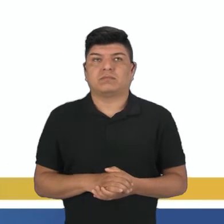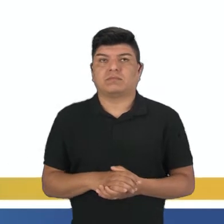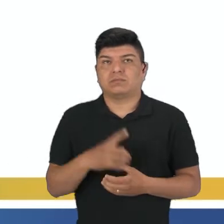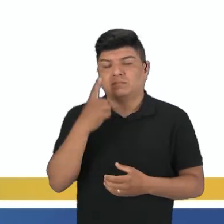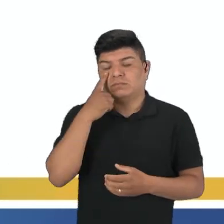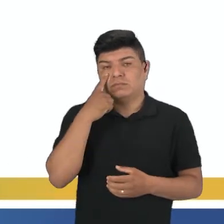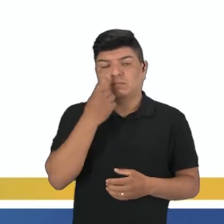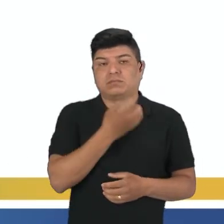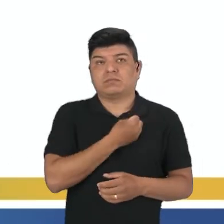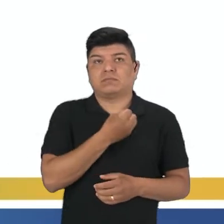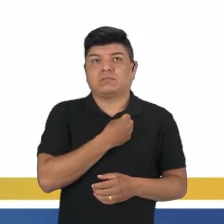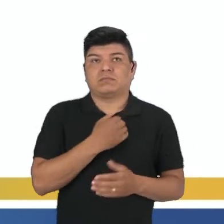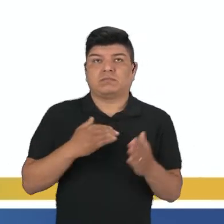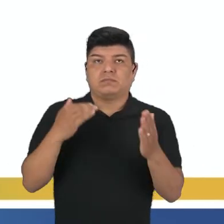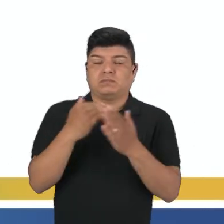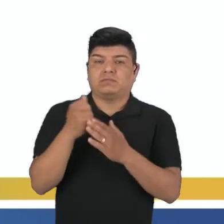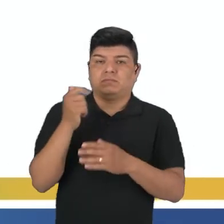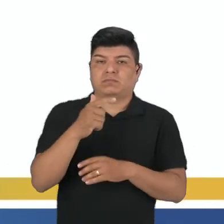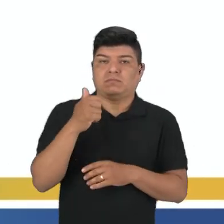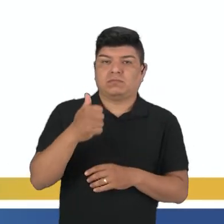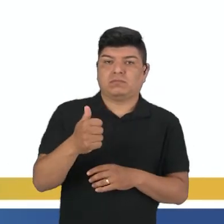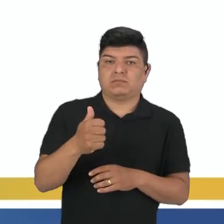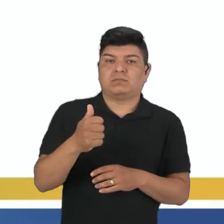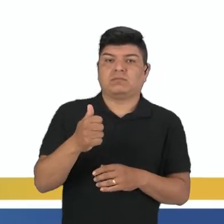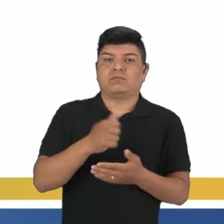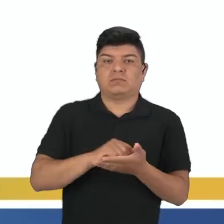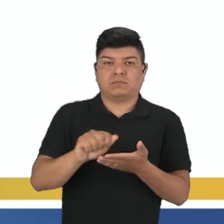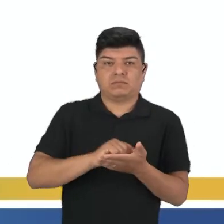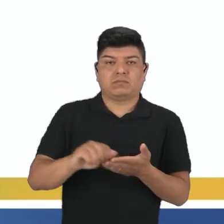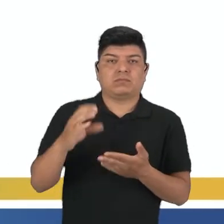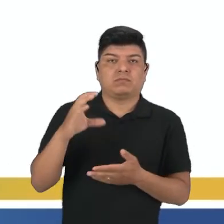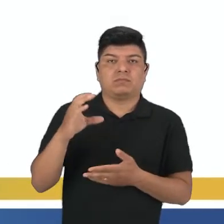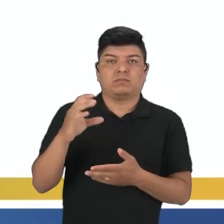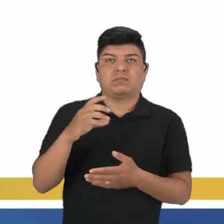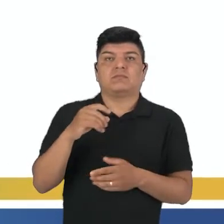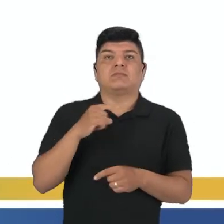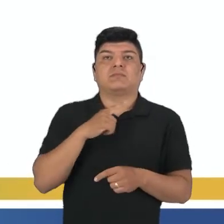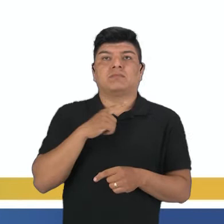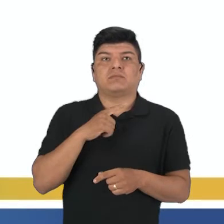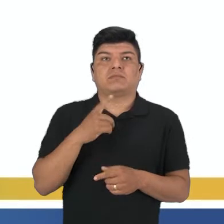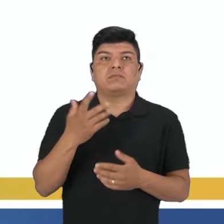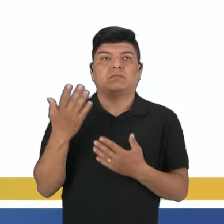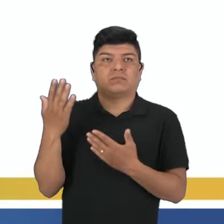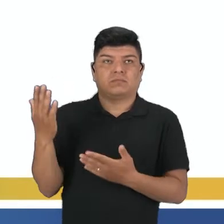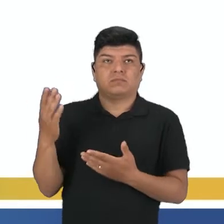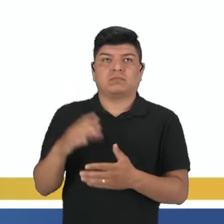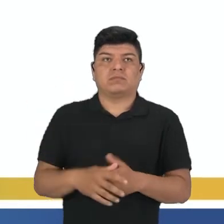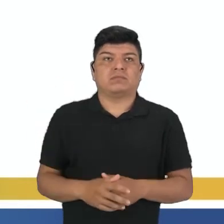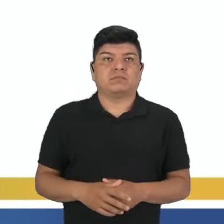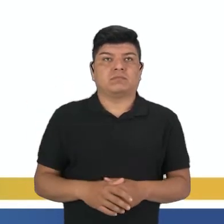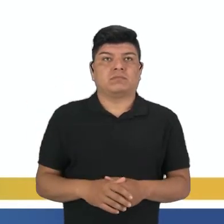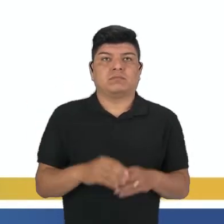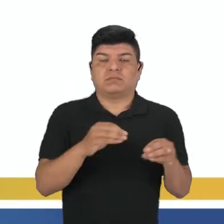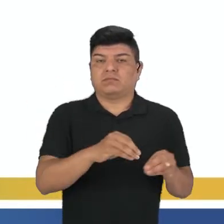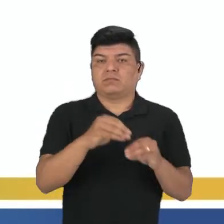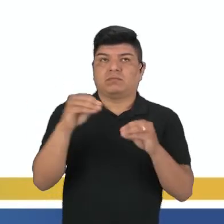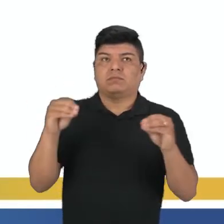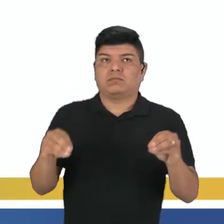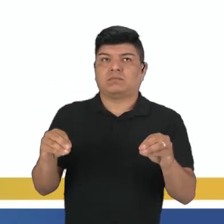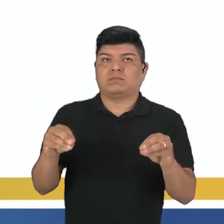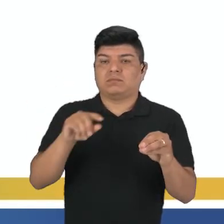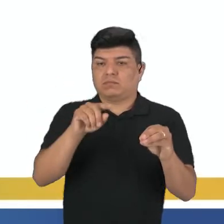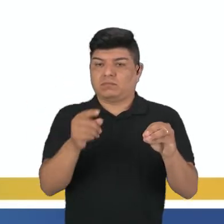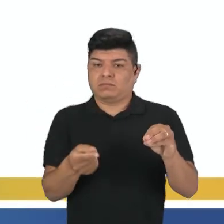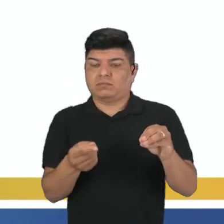Quando vamos passar um número maior do que 1 para a notação científica, a gente vai proceder da seguinte forma. A gente vai